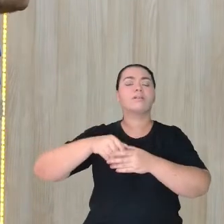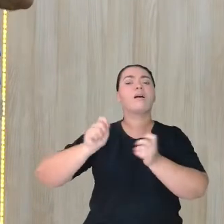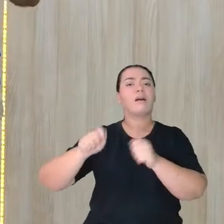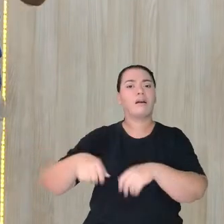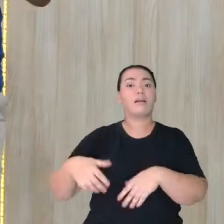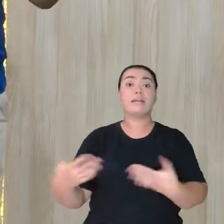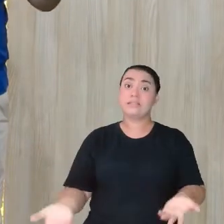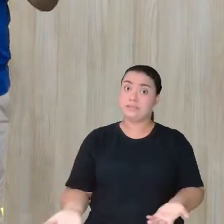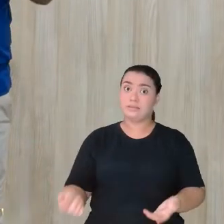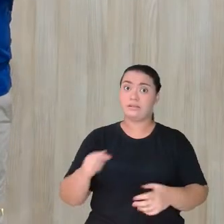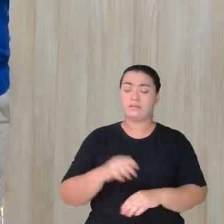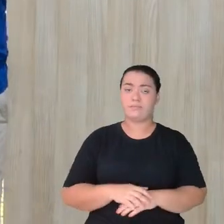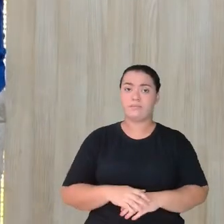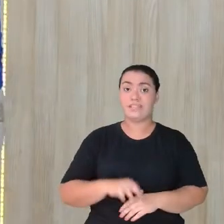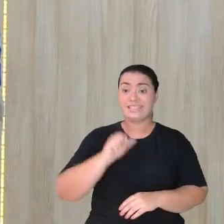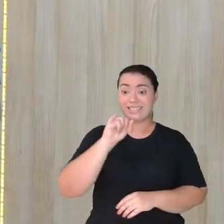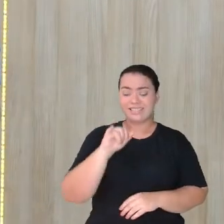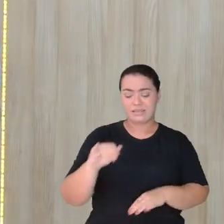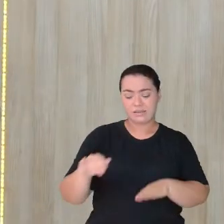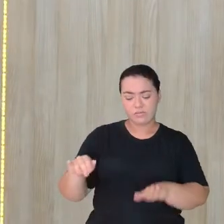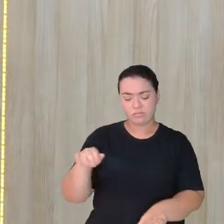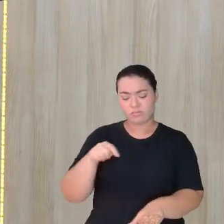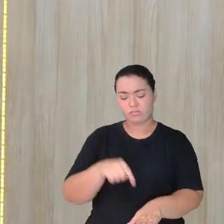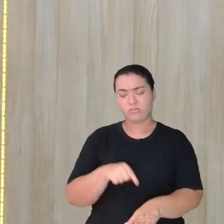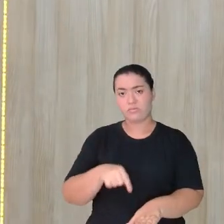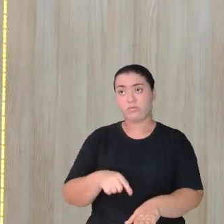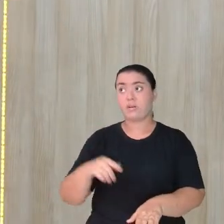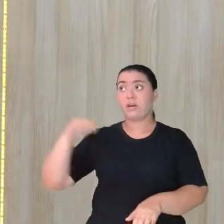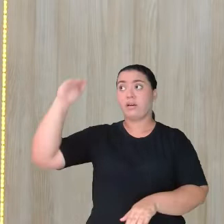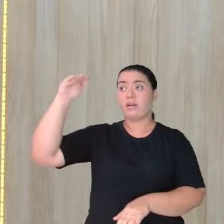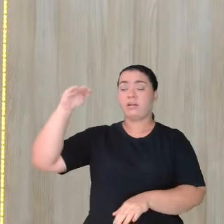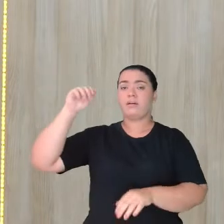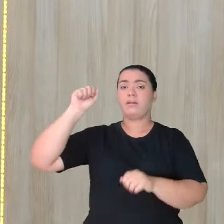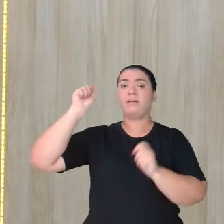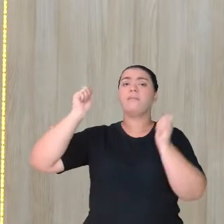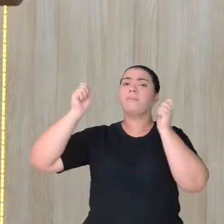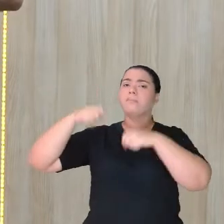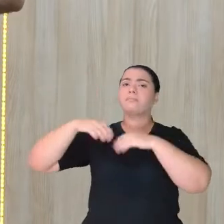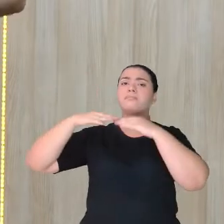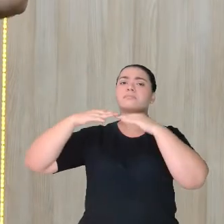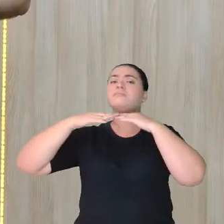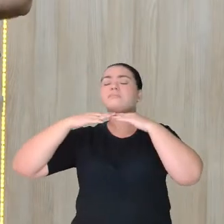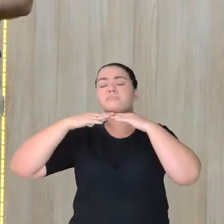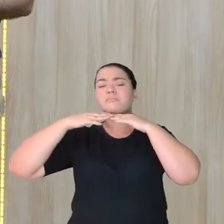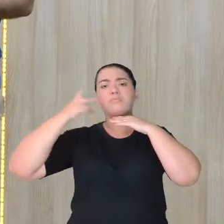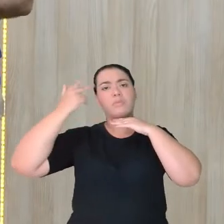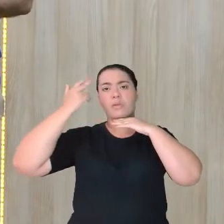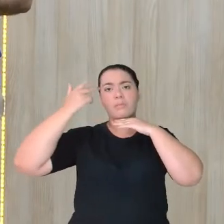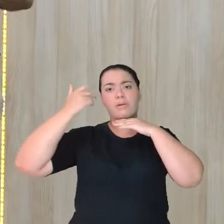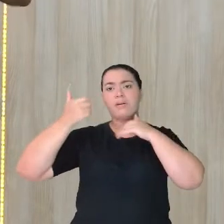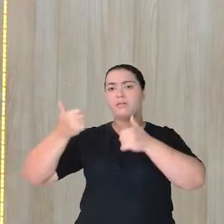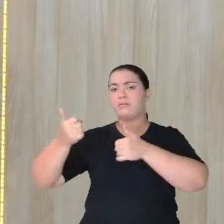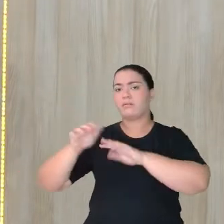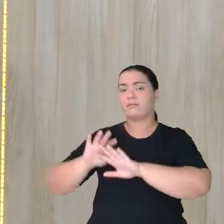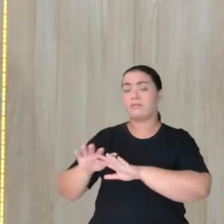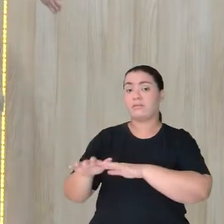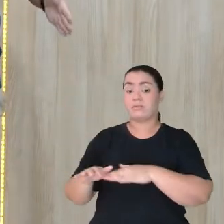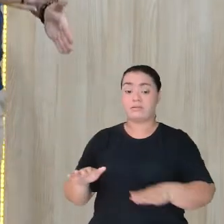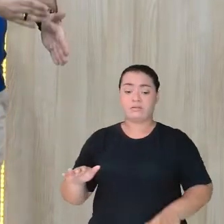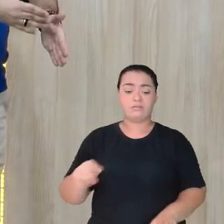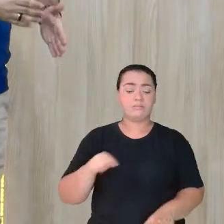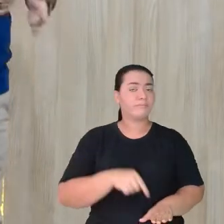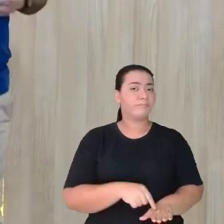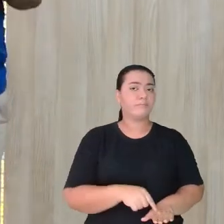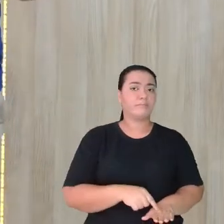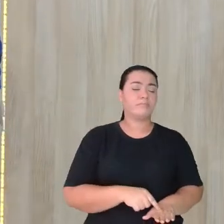atingido. Então, se aquele que é mais alto, ele consegue assistir sem necessidade do caixote, e o